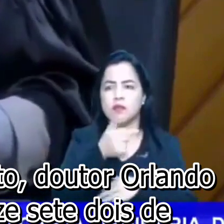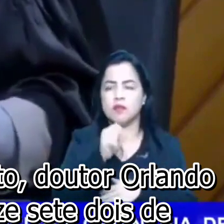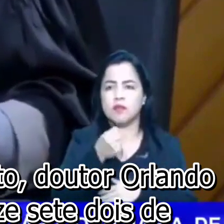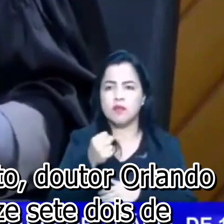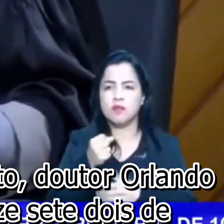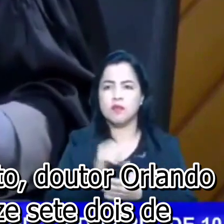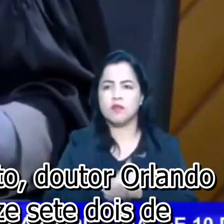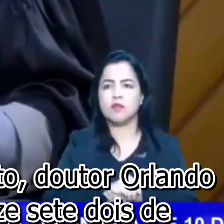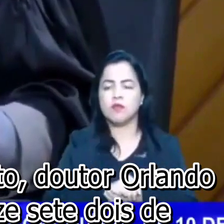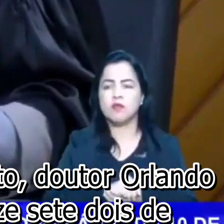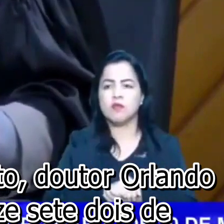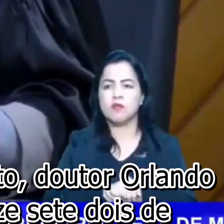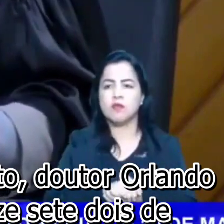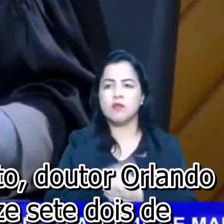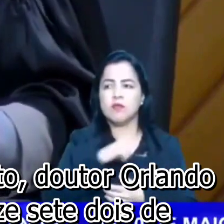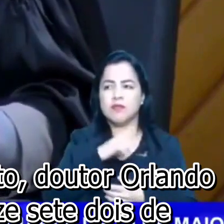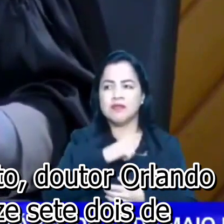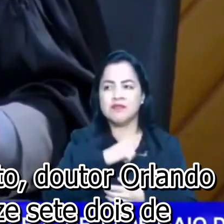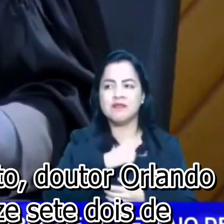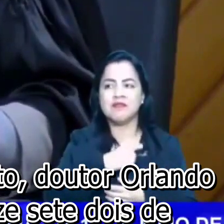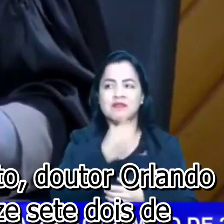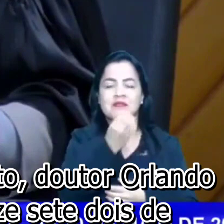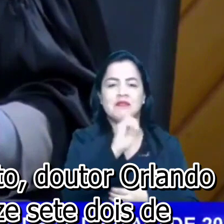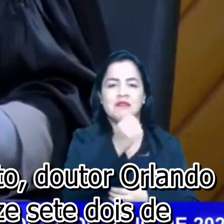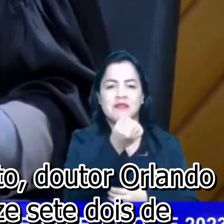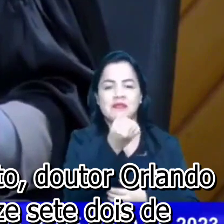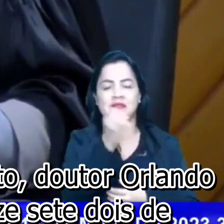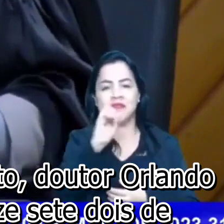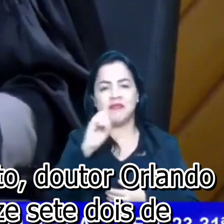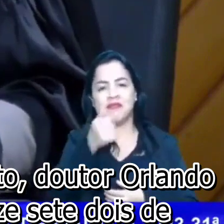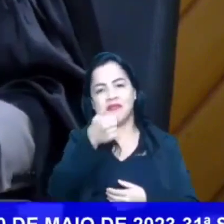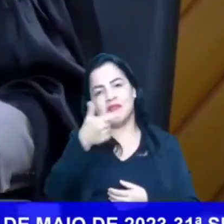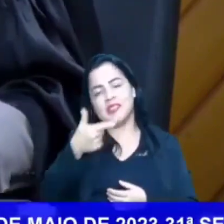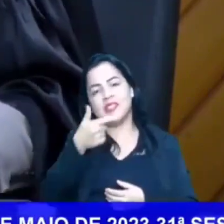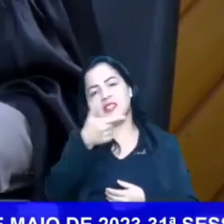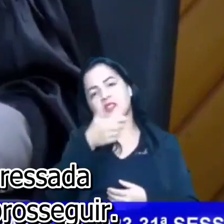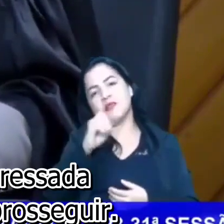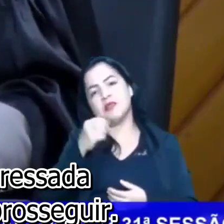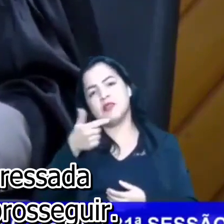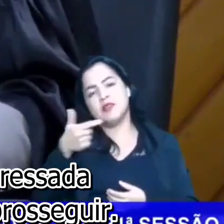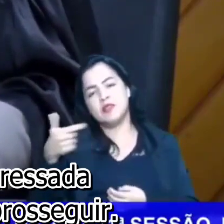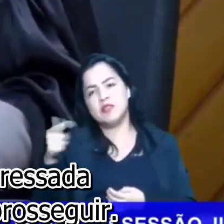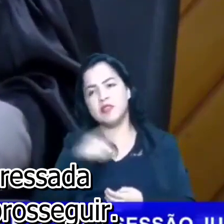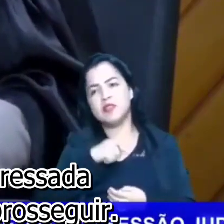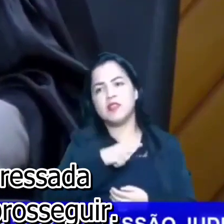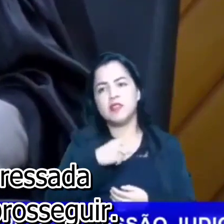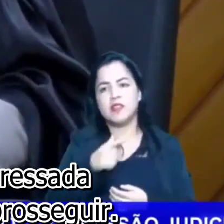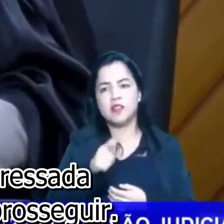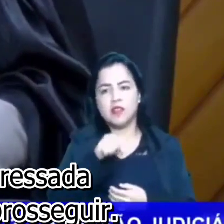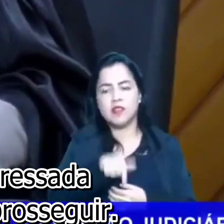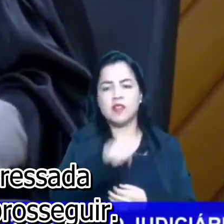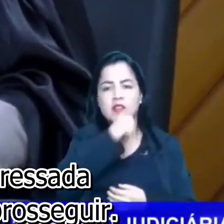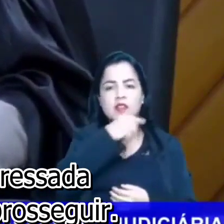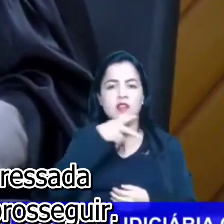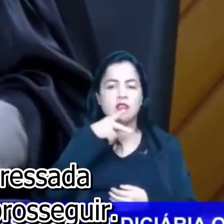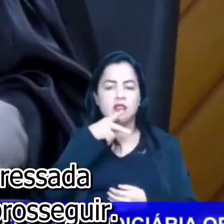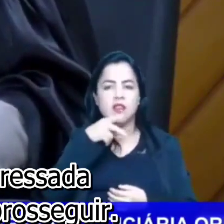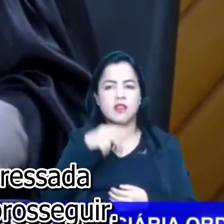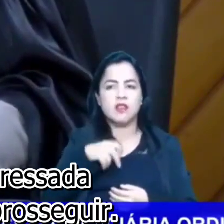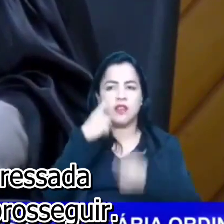doutor Orlando da Pauta, é a prestação de contas 0601272 de 2022, origem Macapá,